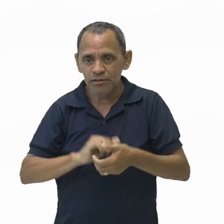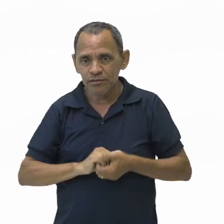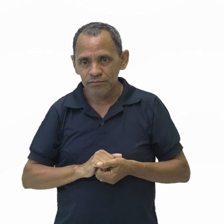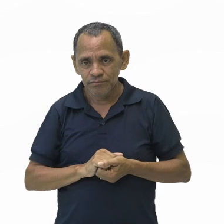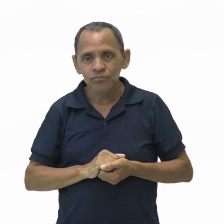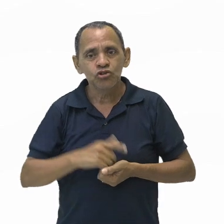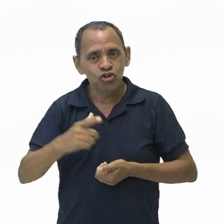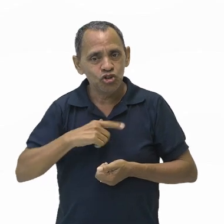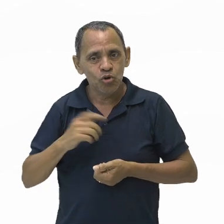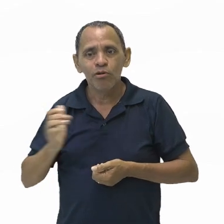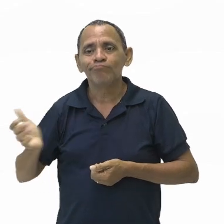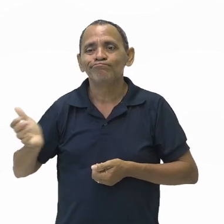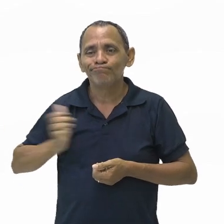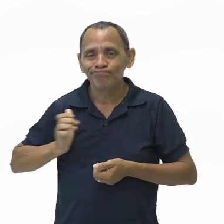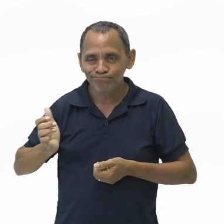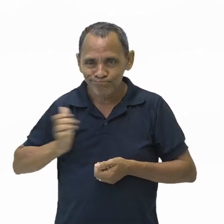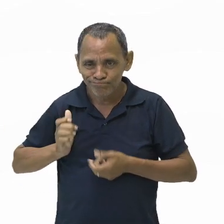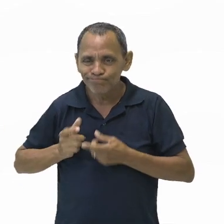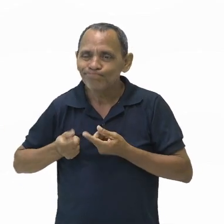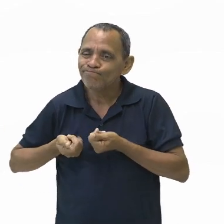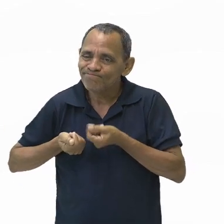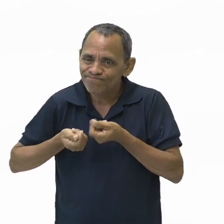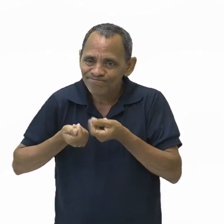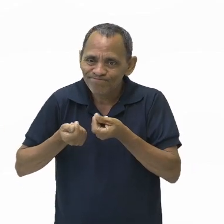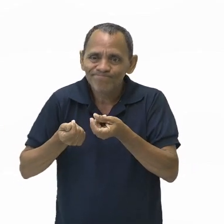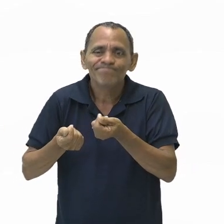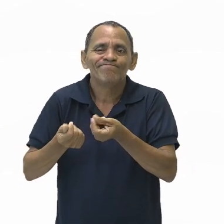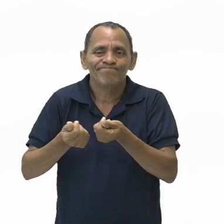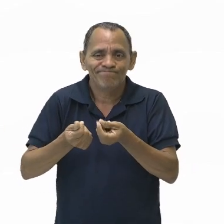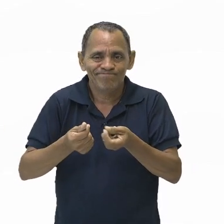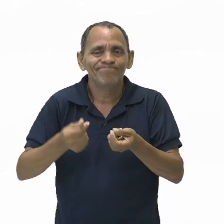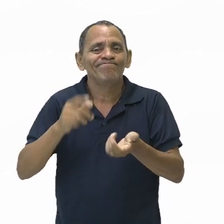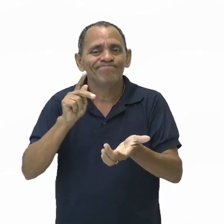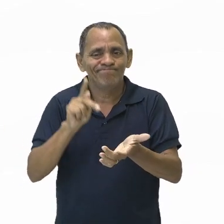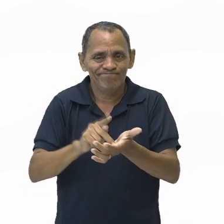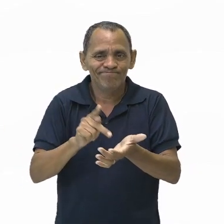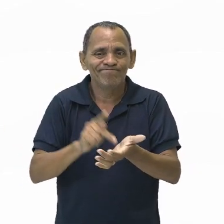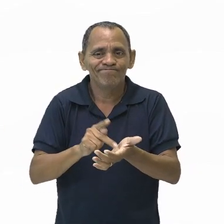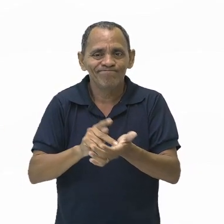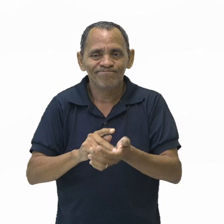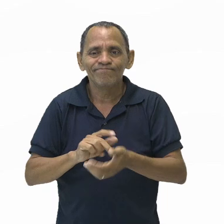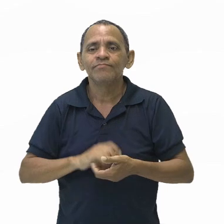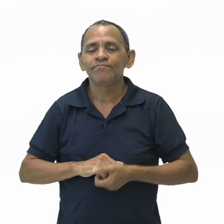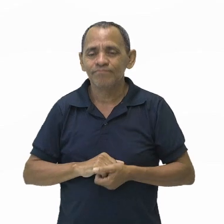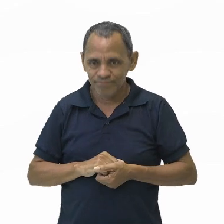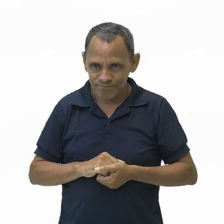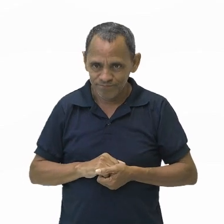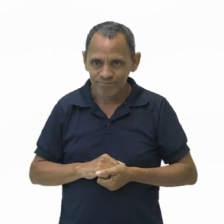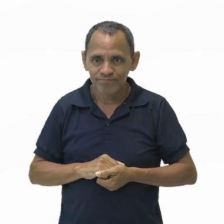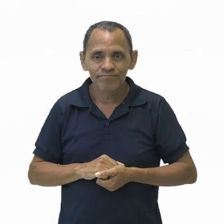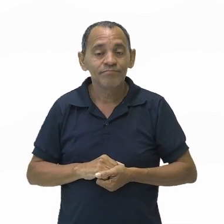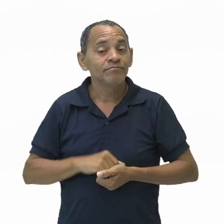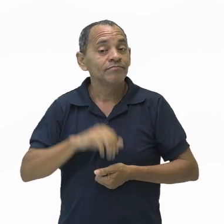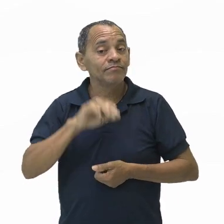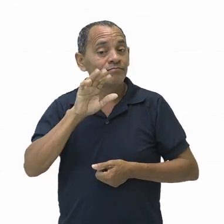uma riqueza muito presente, né? Muito pujante, uma economia muito pujante,